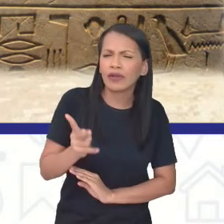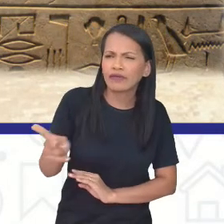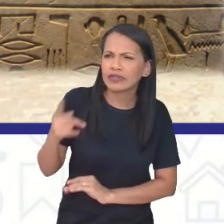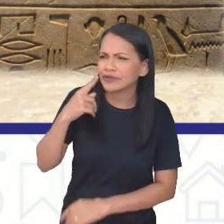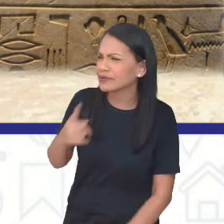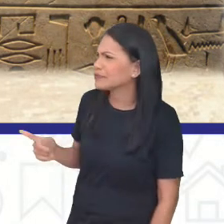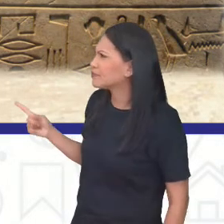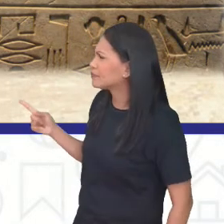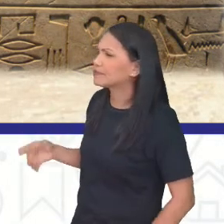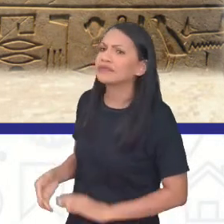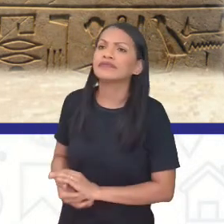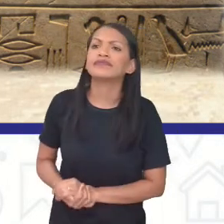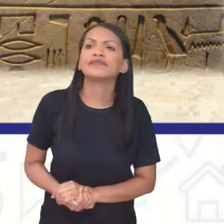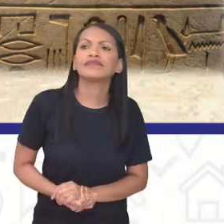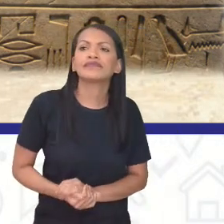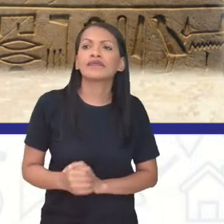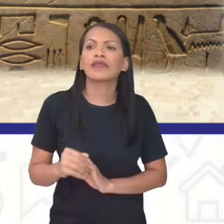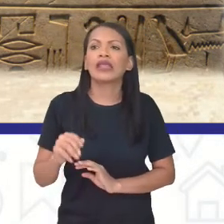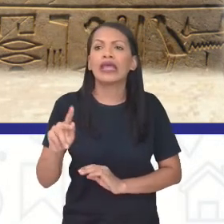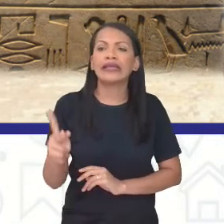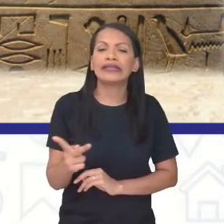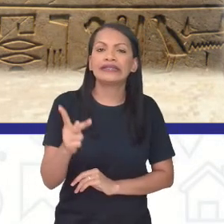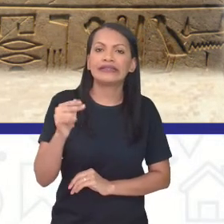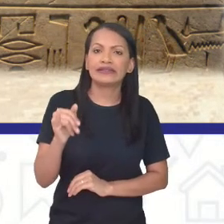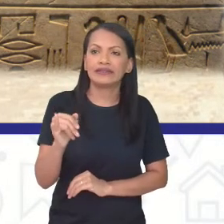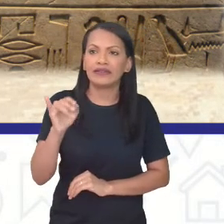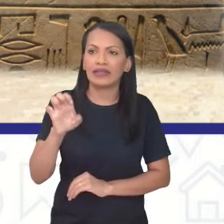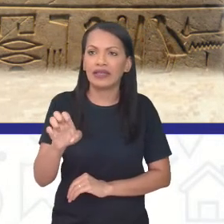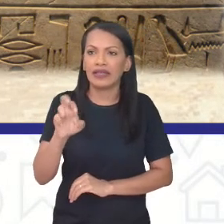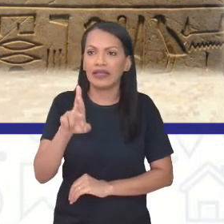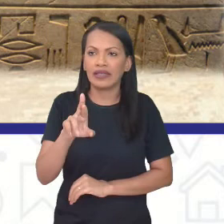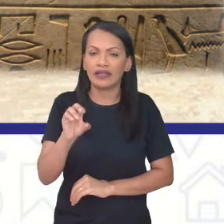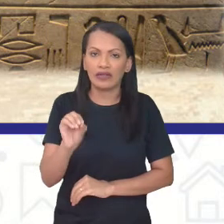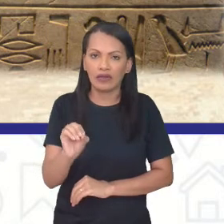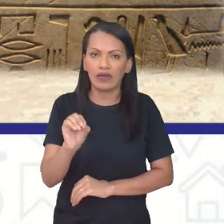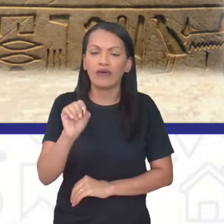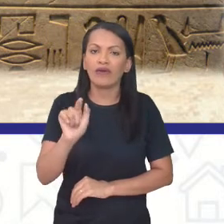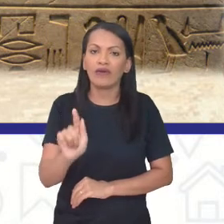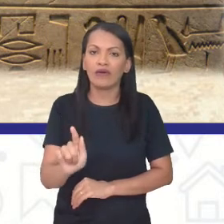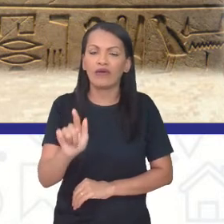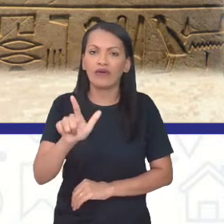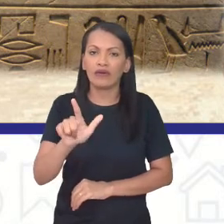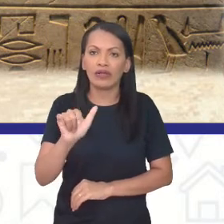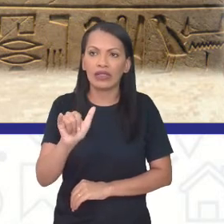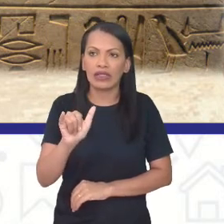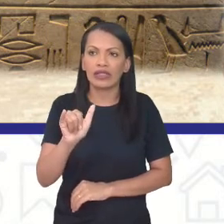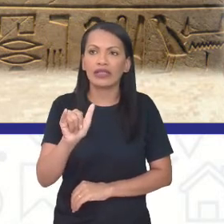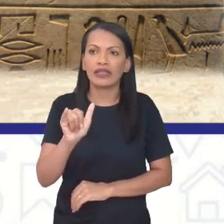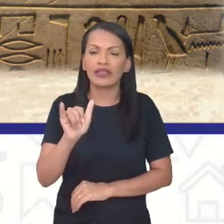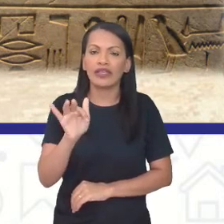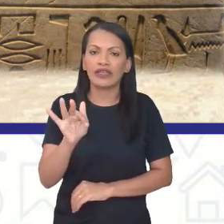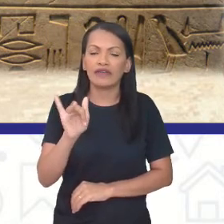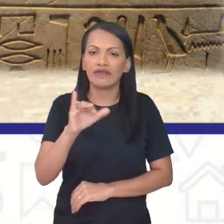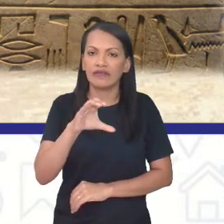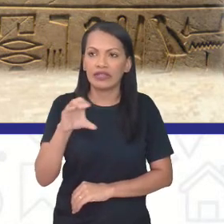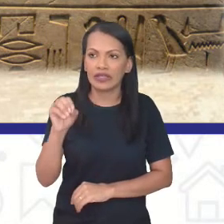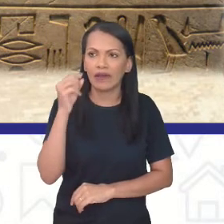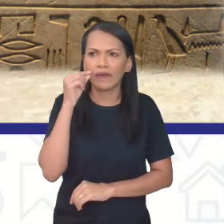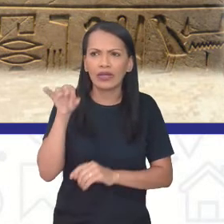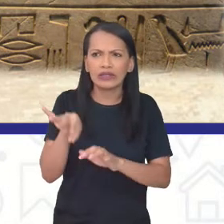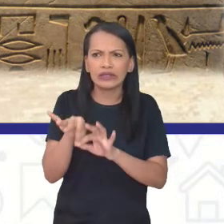escrita hieroglífica, né? E bem complexa, mas com o passar do tempo ela vai sendo